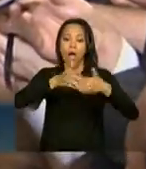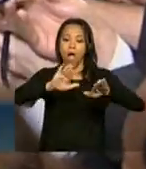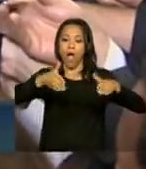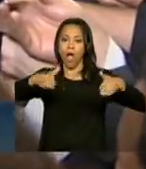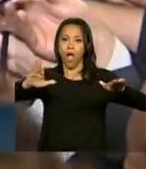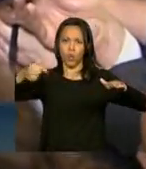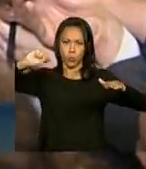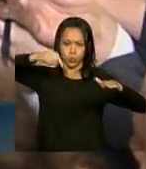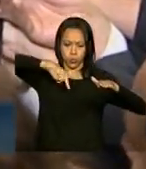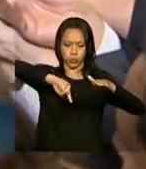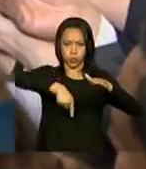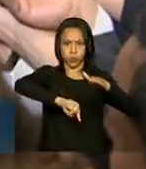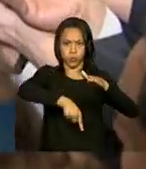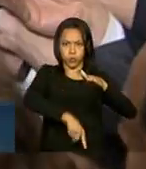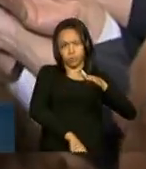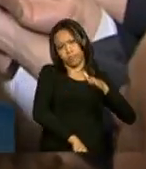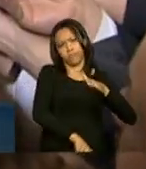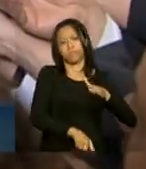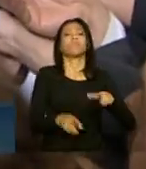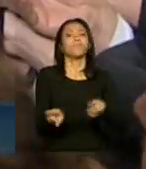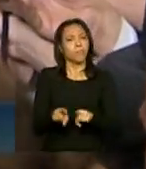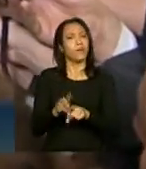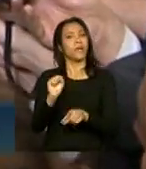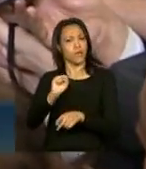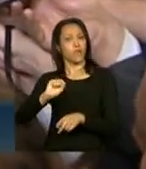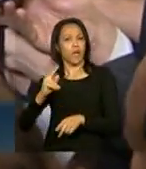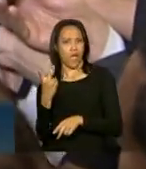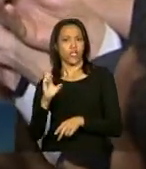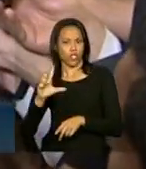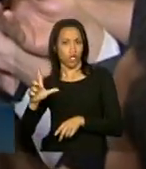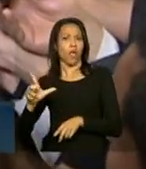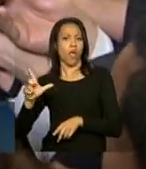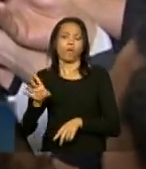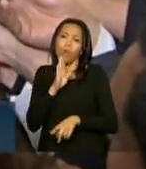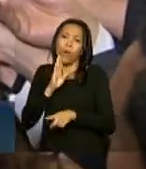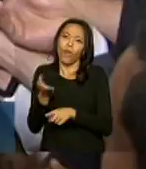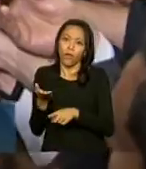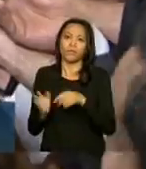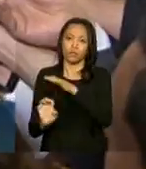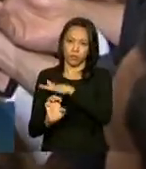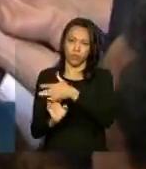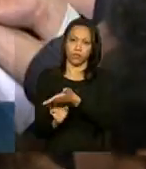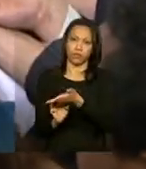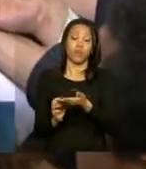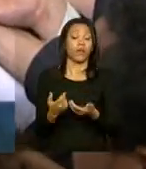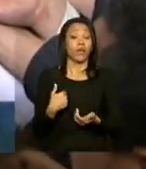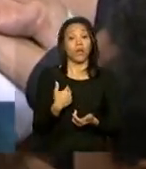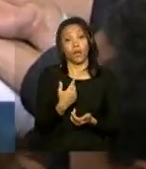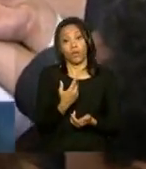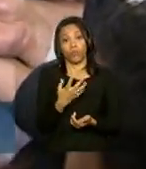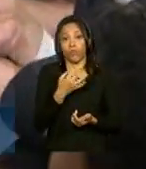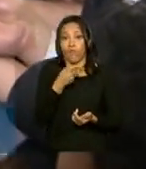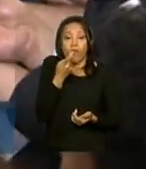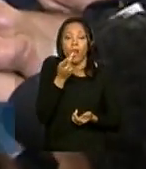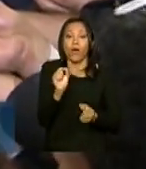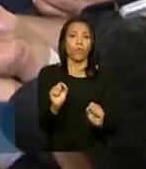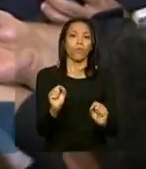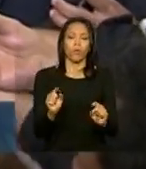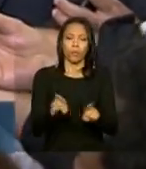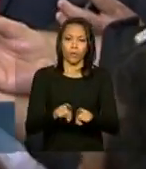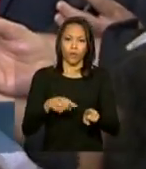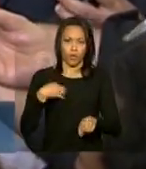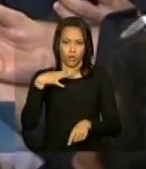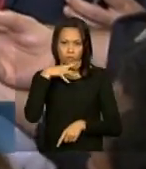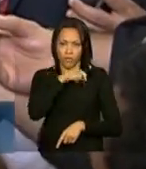Shell também é. Então, eu não tenho nada a dizer sobre essa outra parte, porque eu